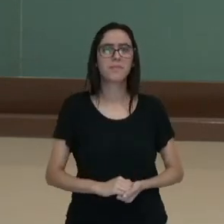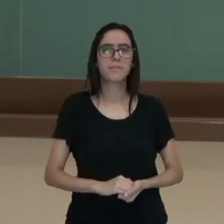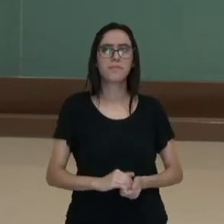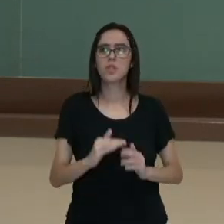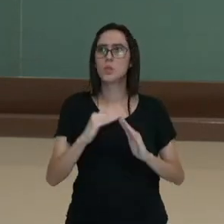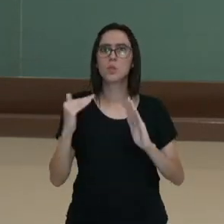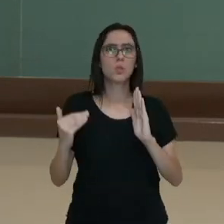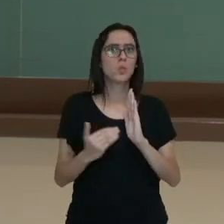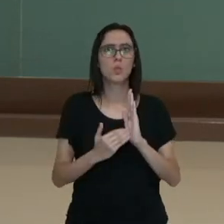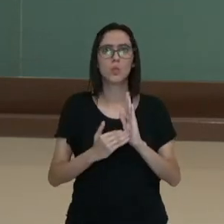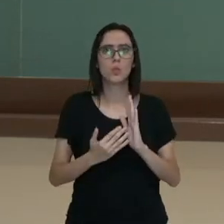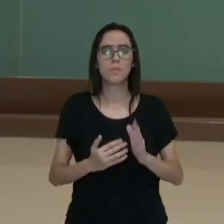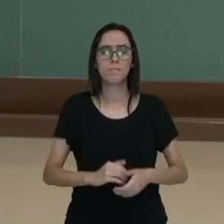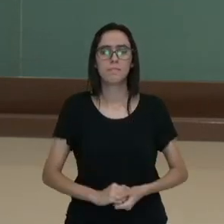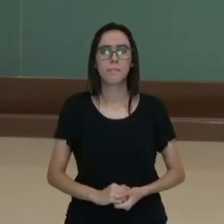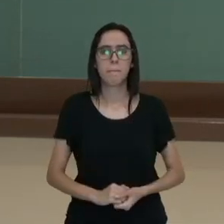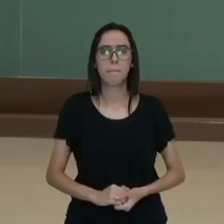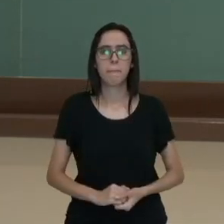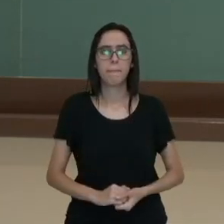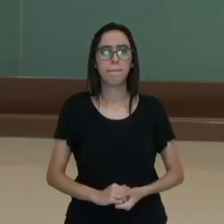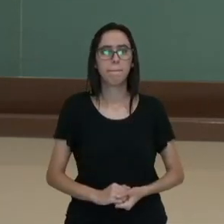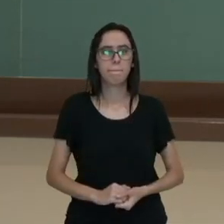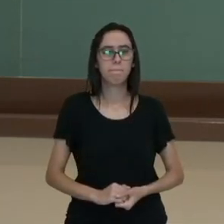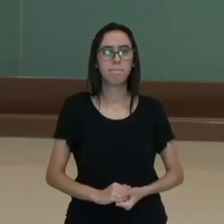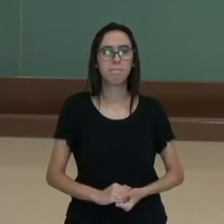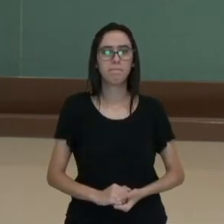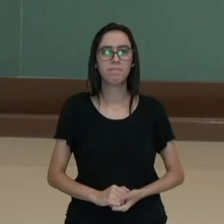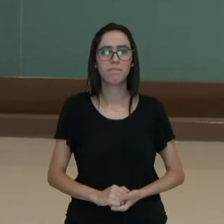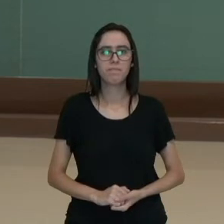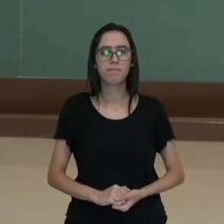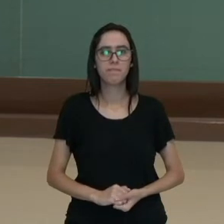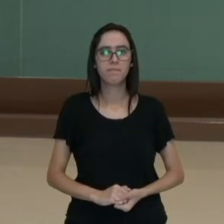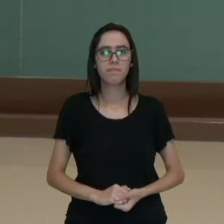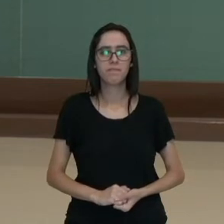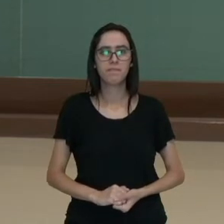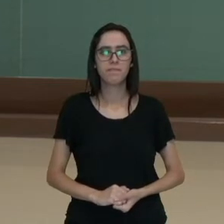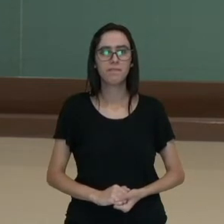Tudo. Bueno, aqui.